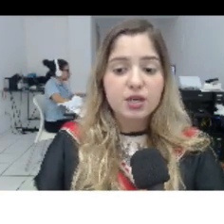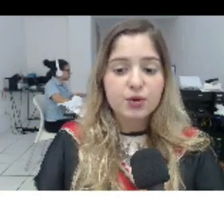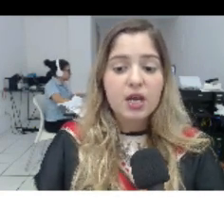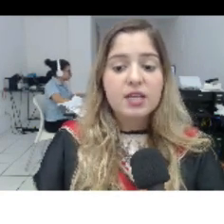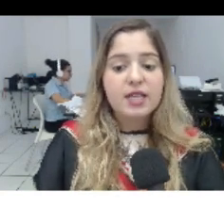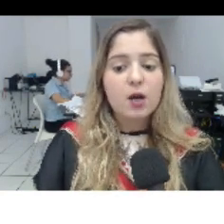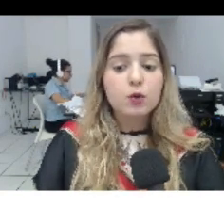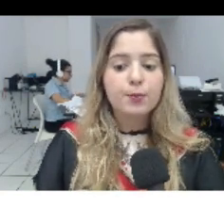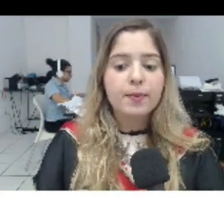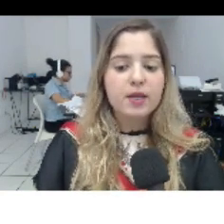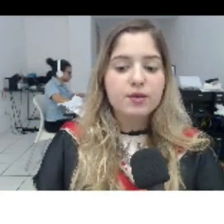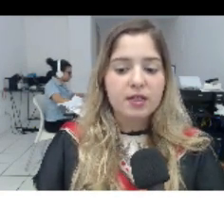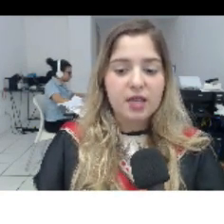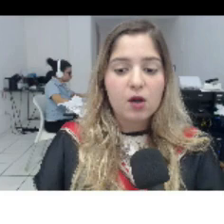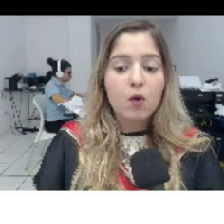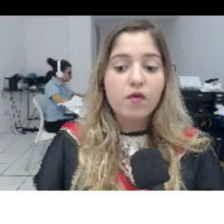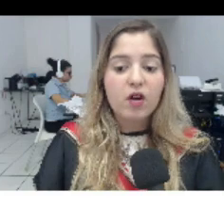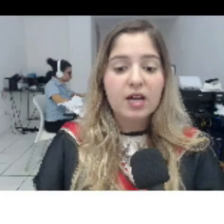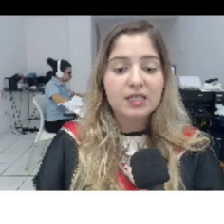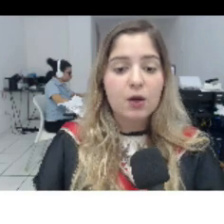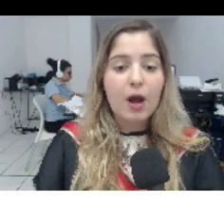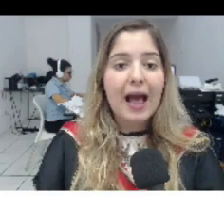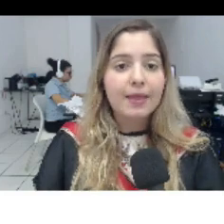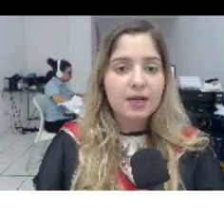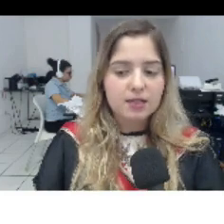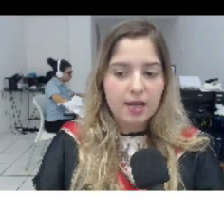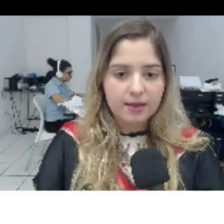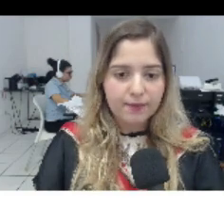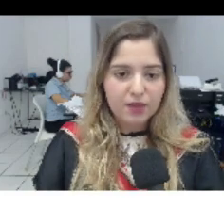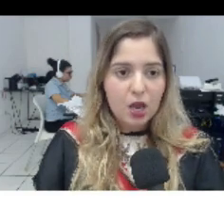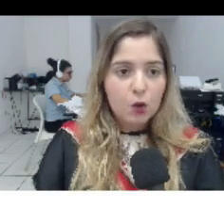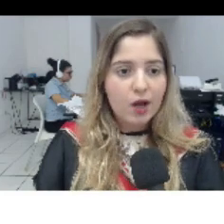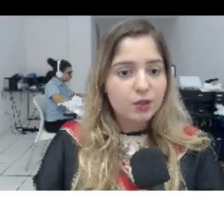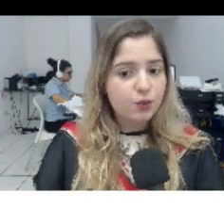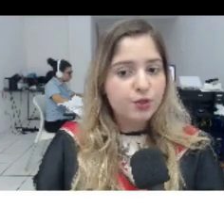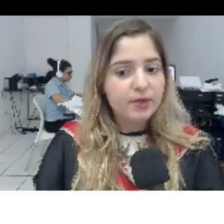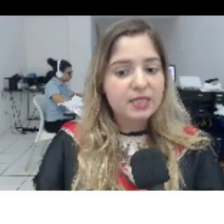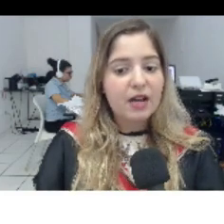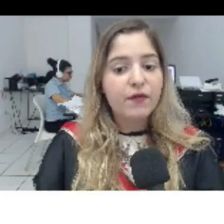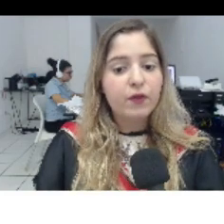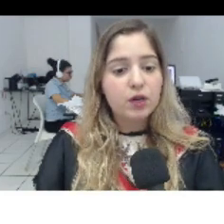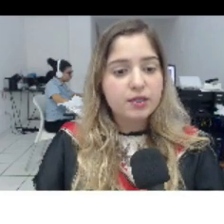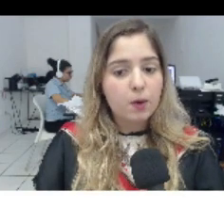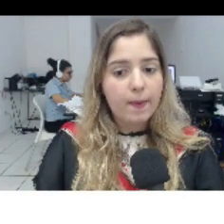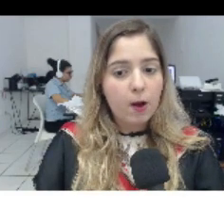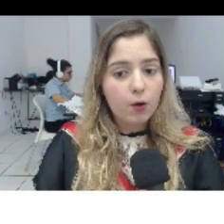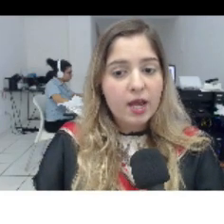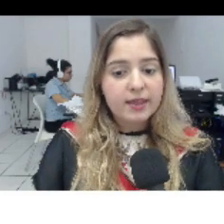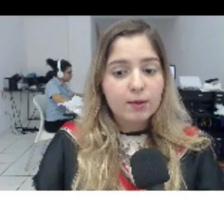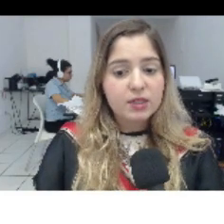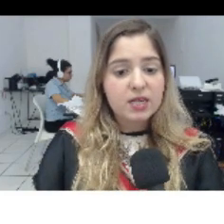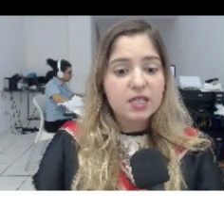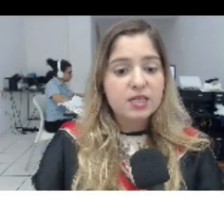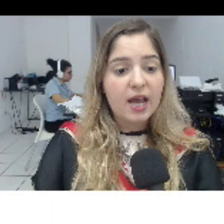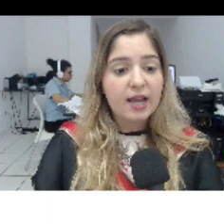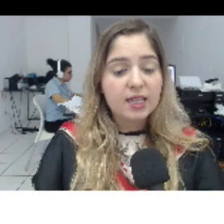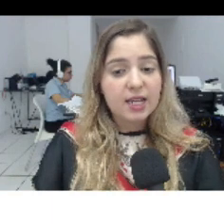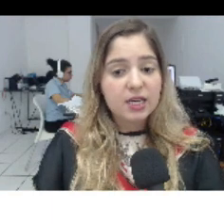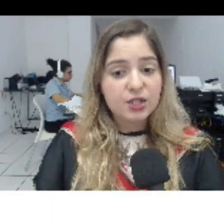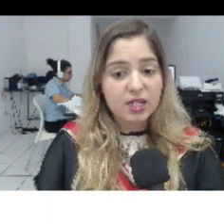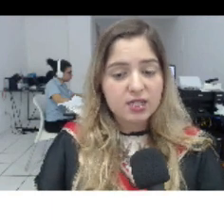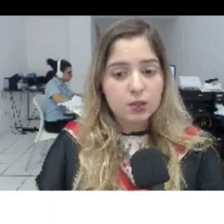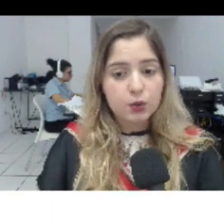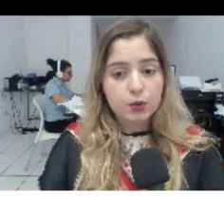Mauro Cid serão os primeiros a ter convocação analisada. Com as últimas da Folha de São Paulo, temos em